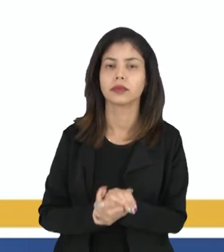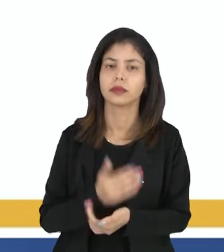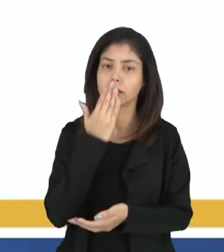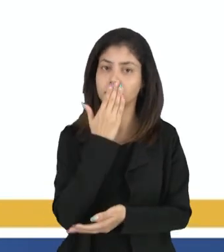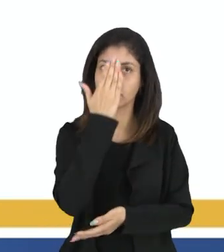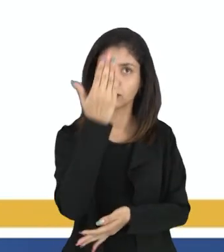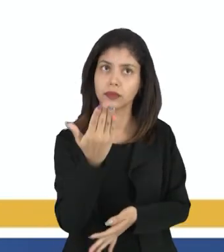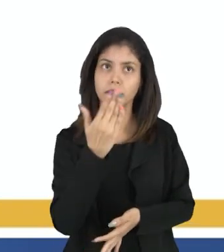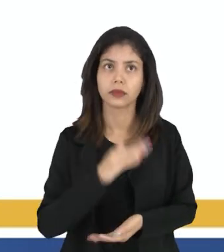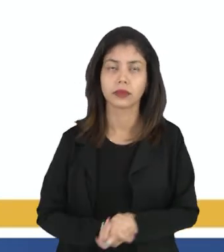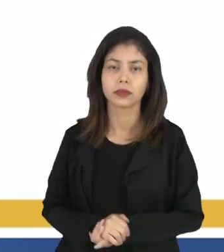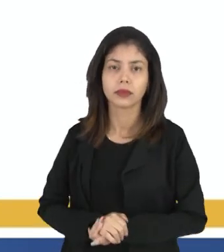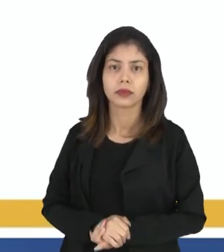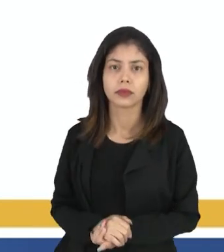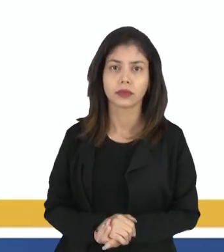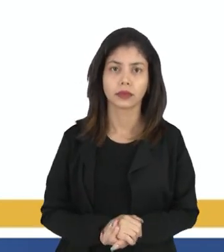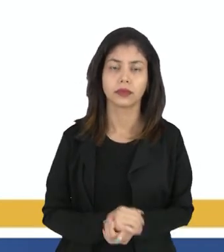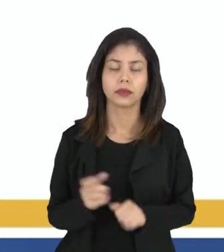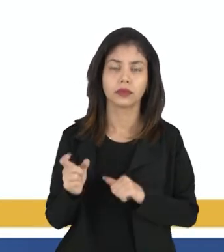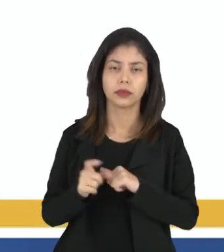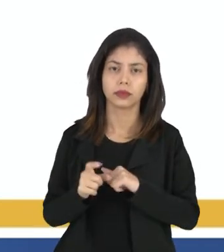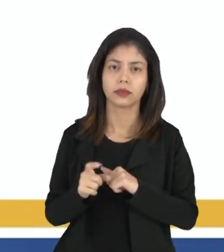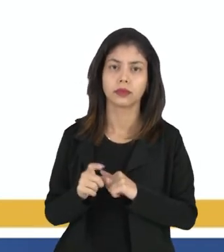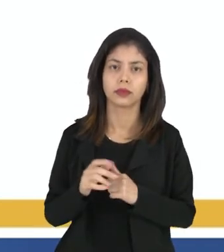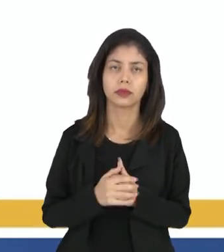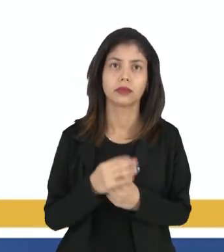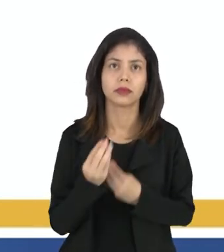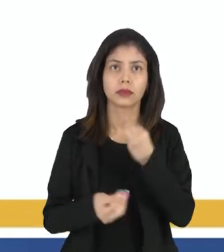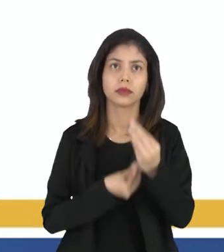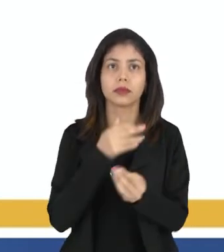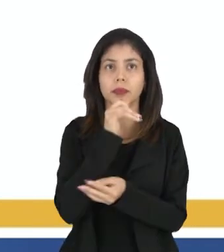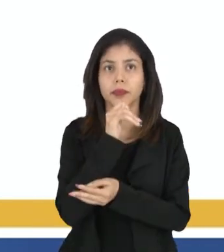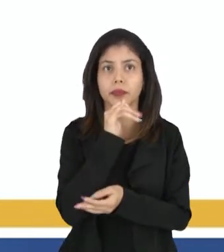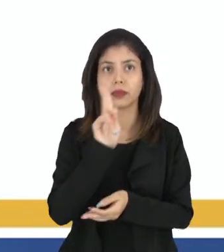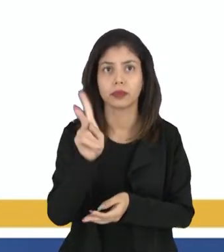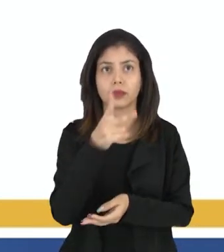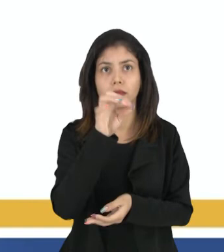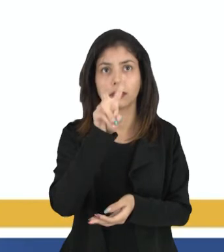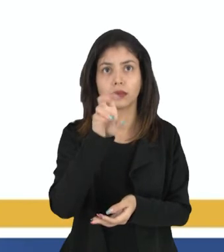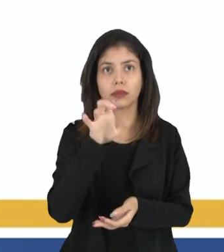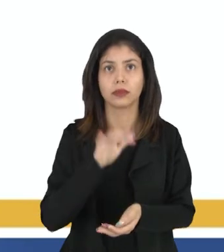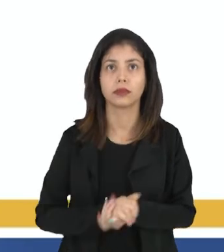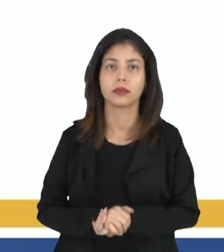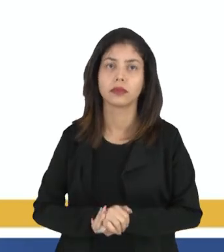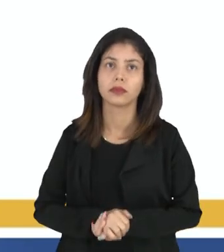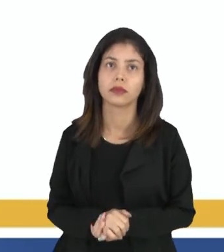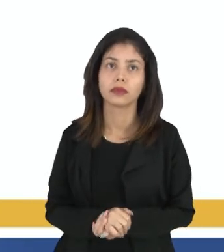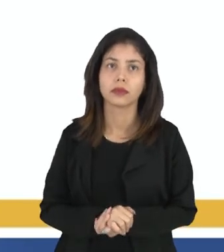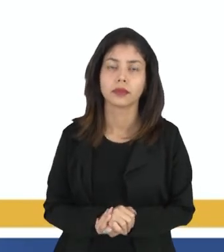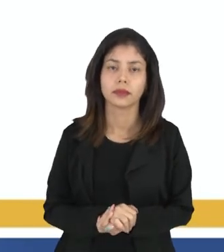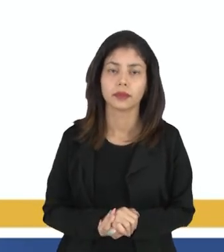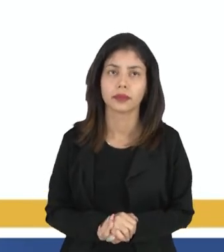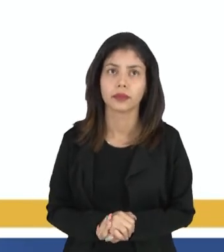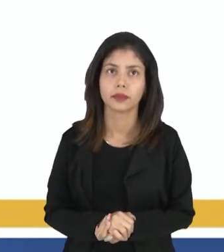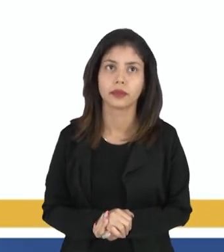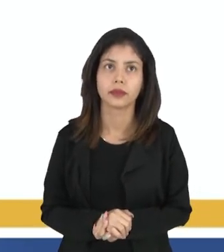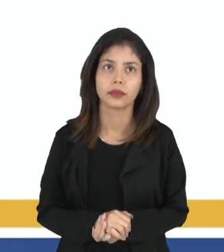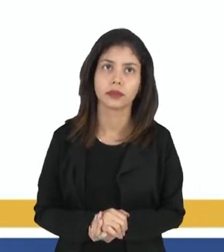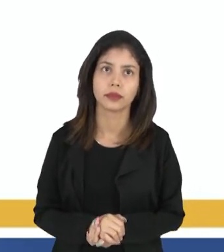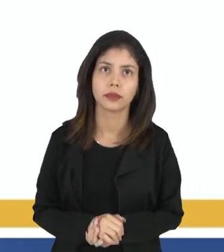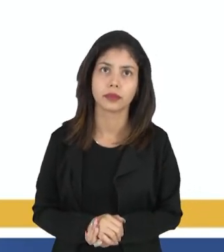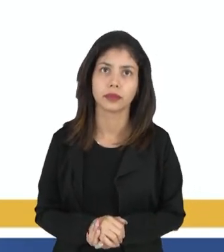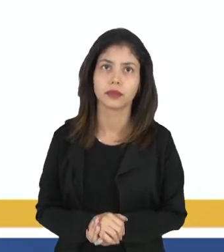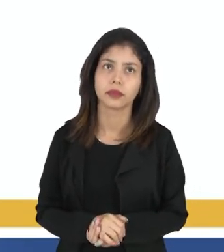para a frente do sujeito. Como, por exemplo, have you worked for 2 hours? Você